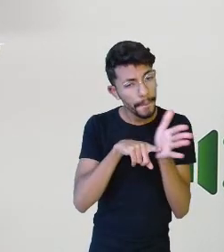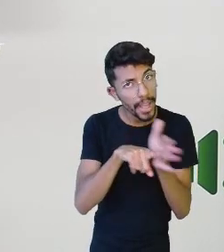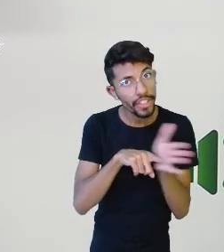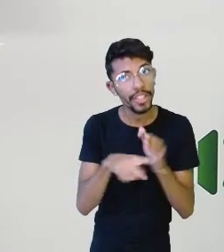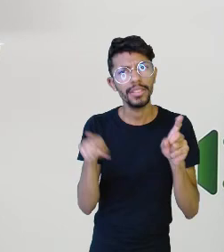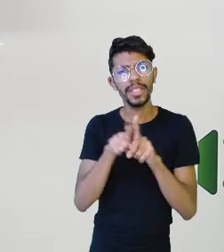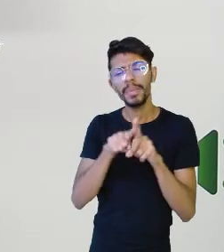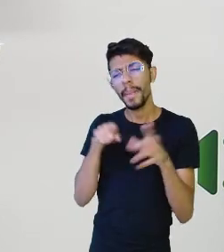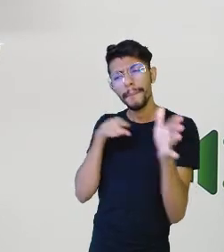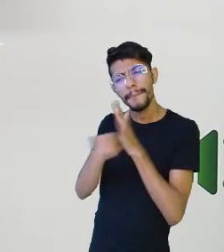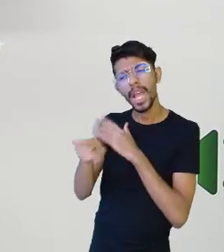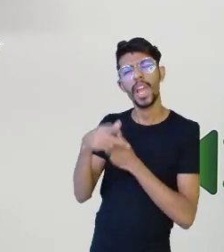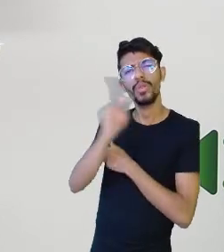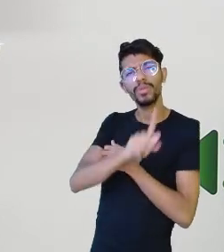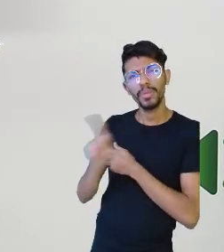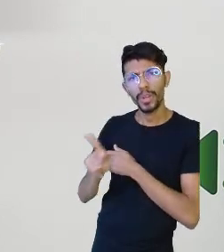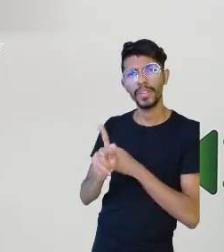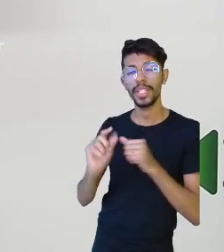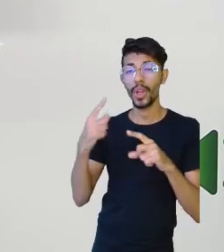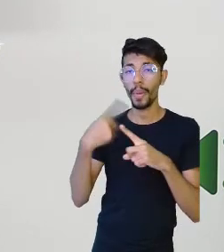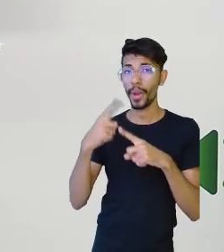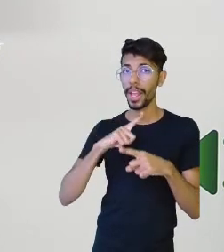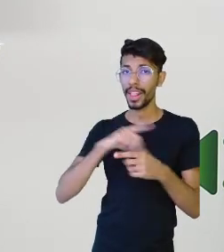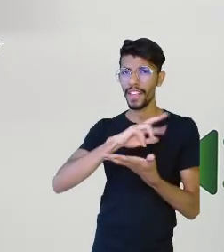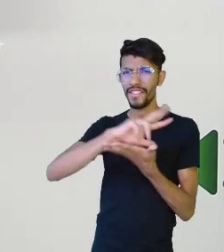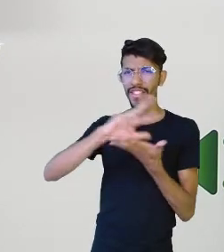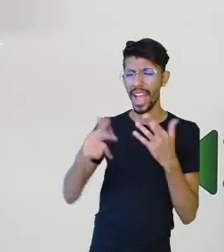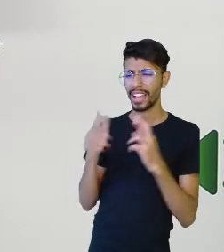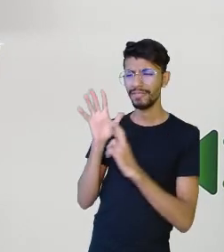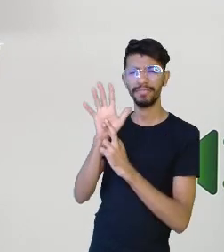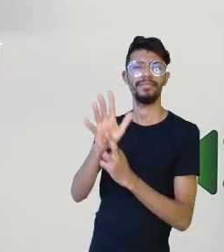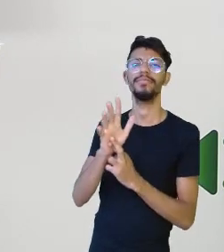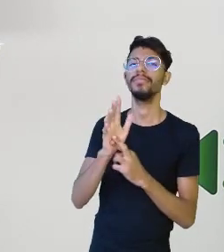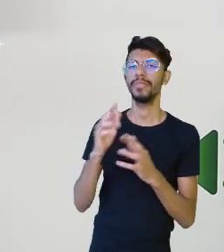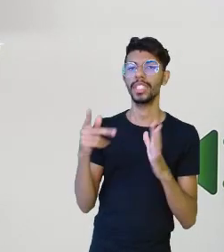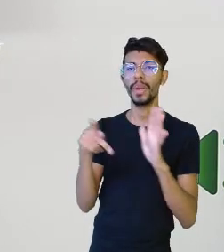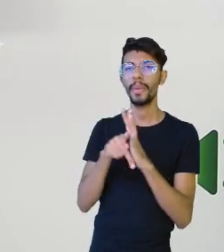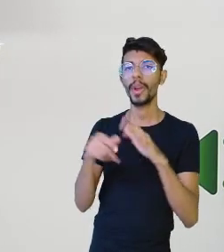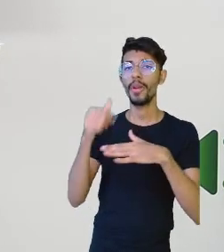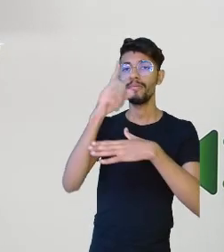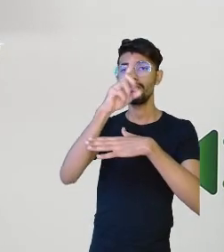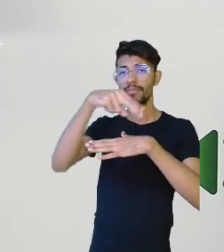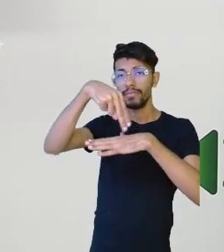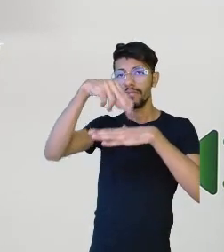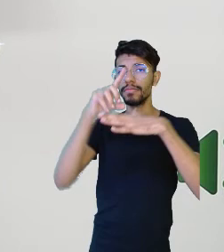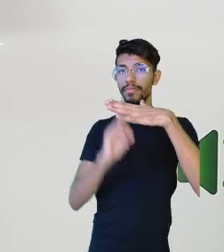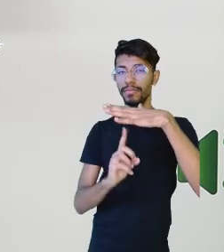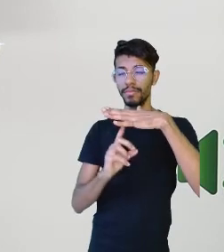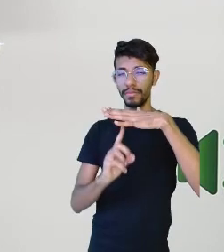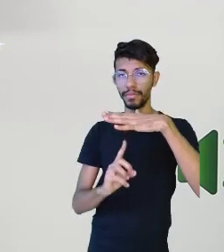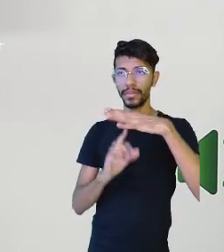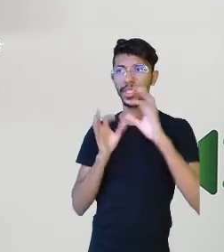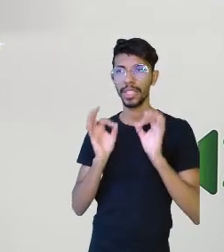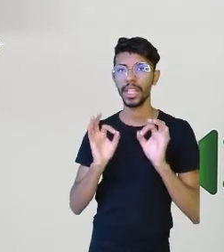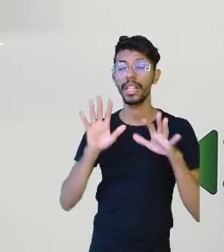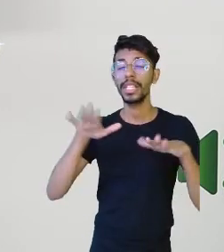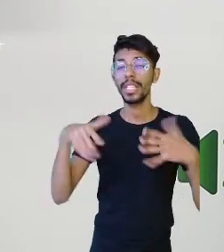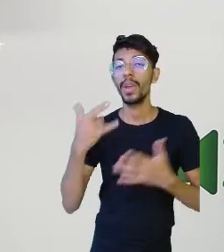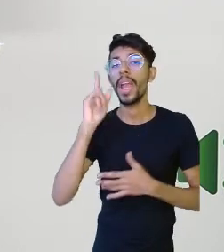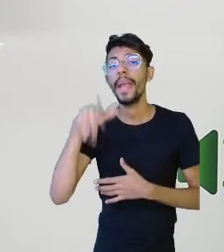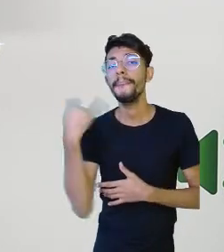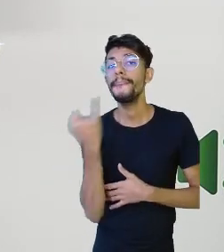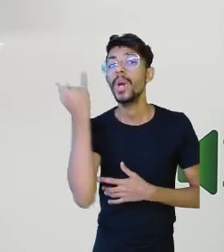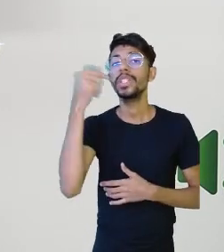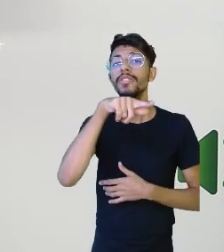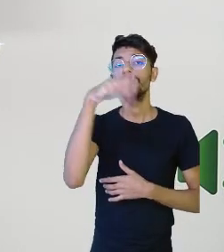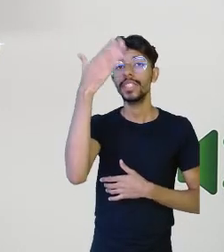professor. Existem várias representações de frações. Então, é importante que você saiba como